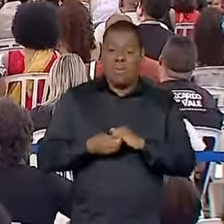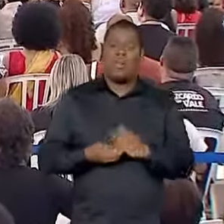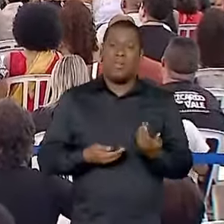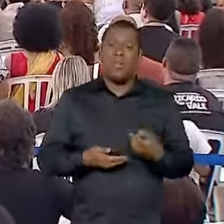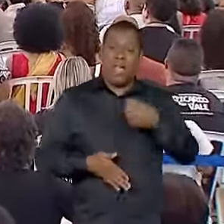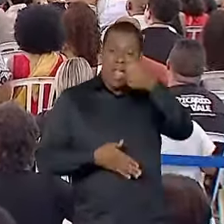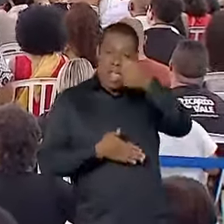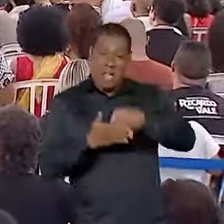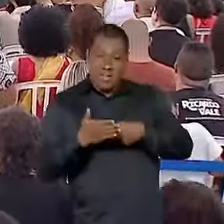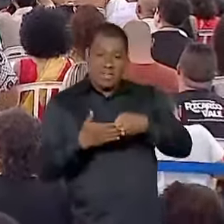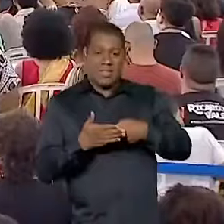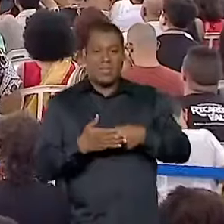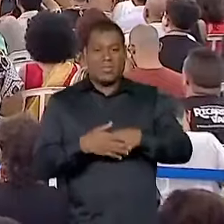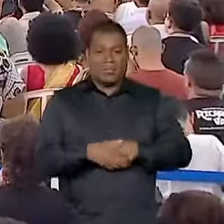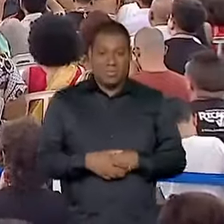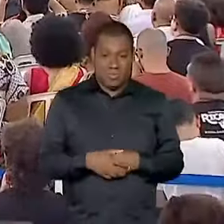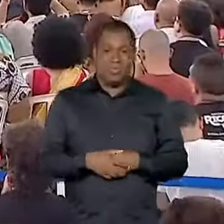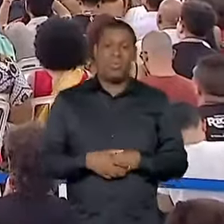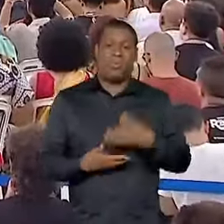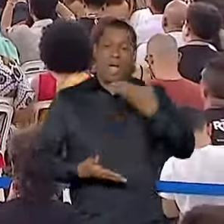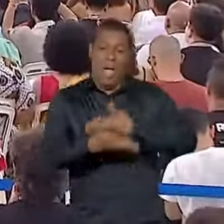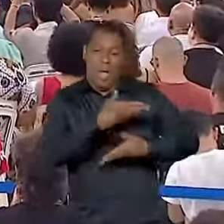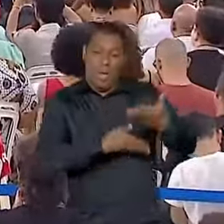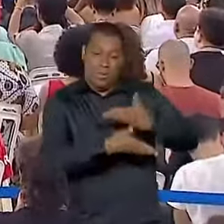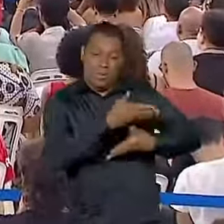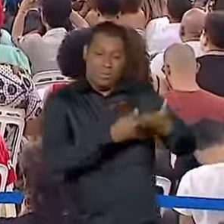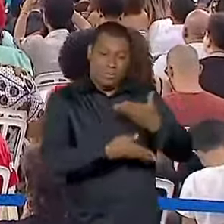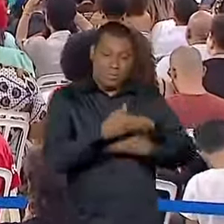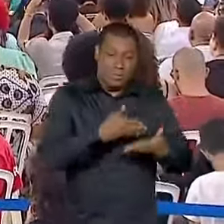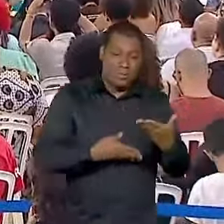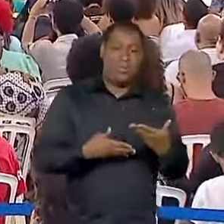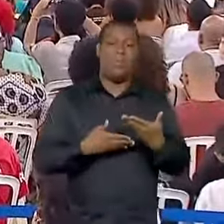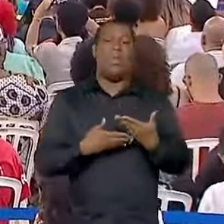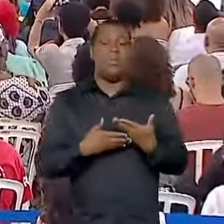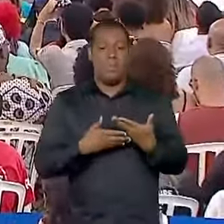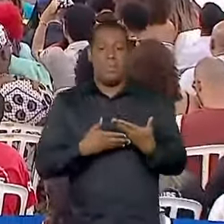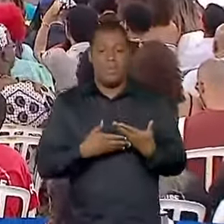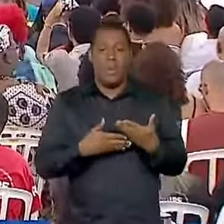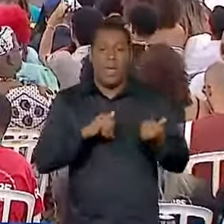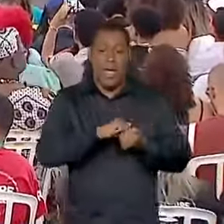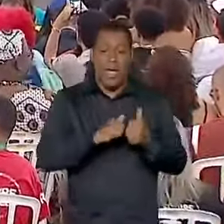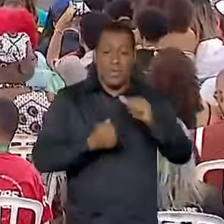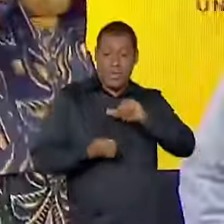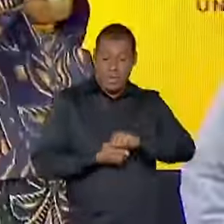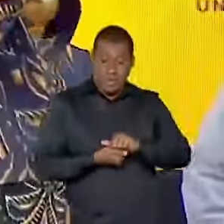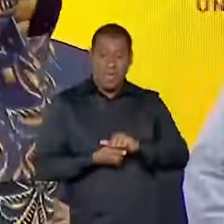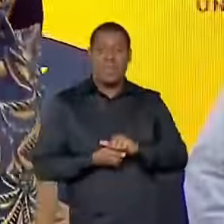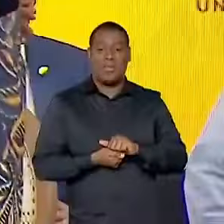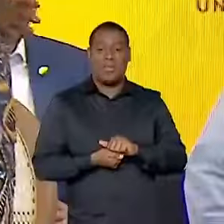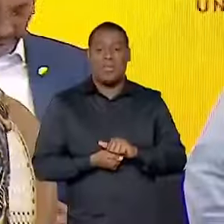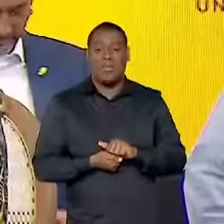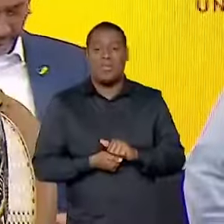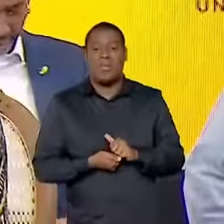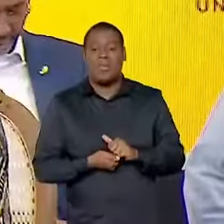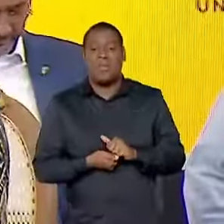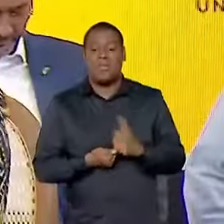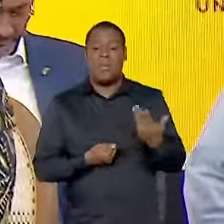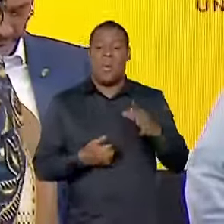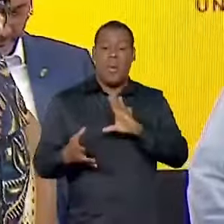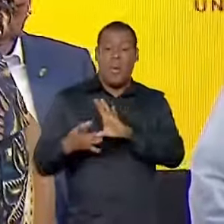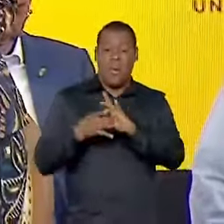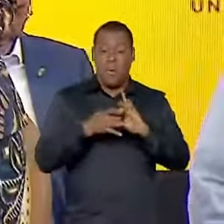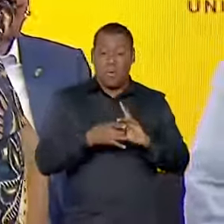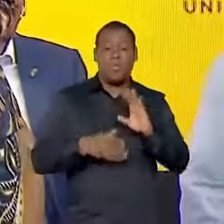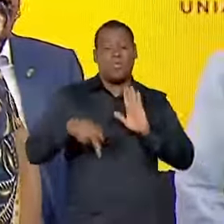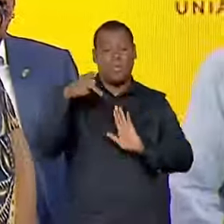nas próximas semanas, de acordo de cooperação para implementação de agentes territoriais no âmbito do